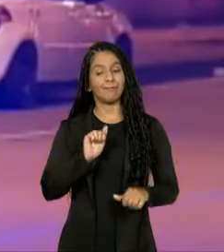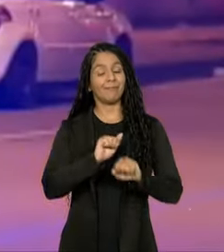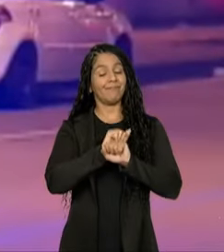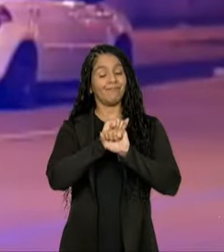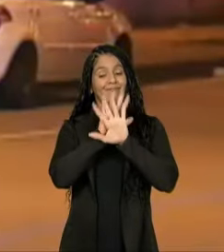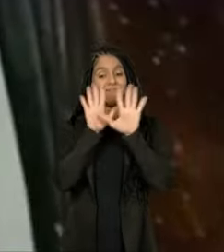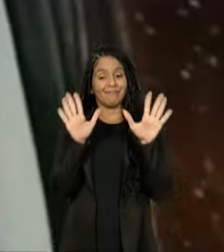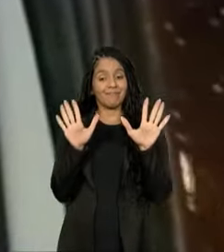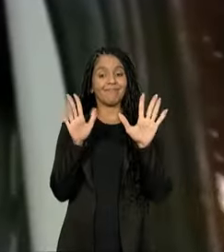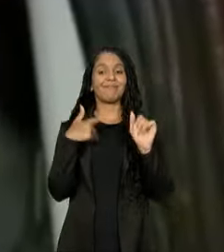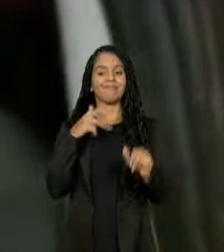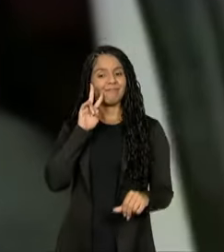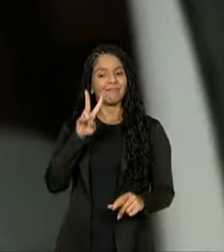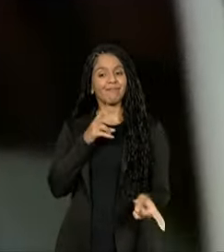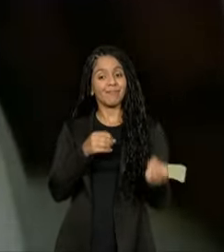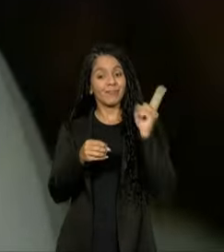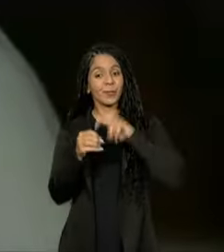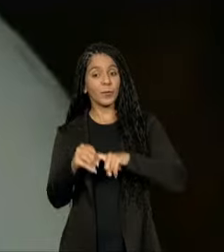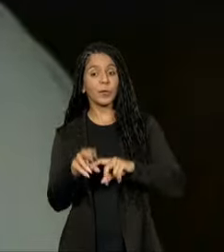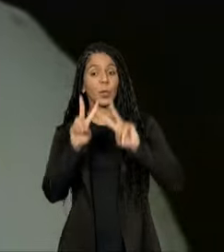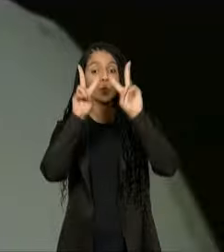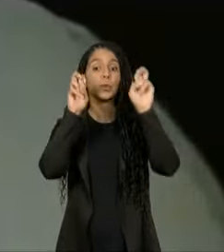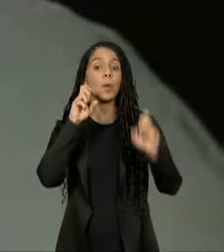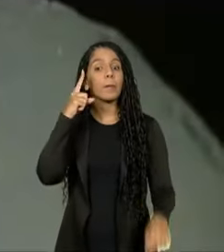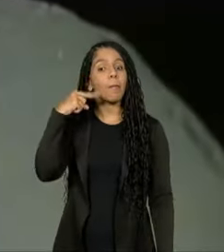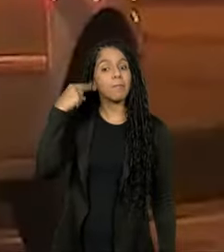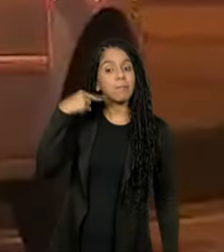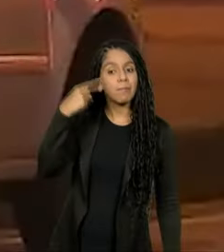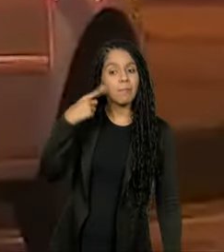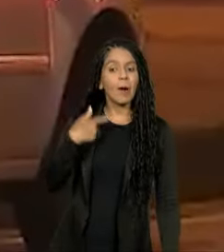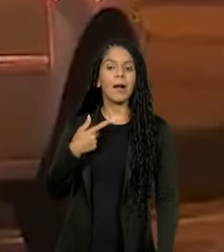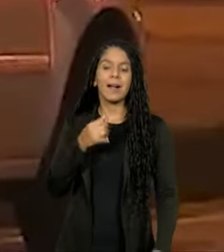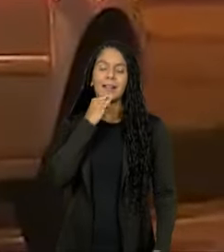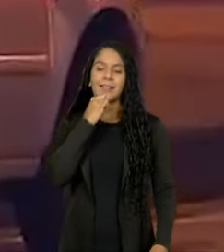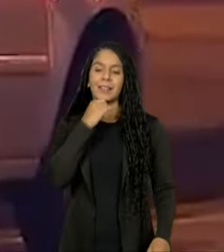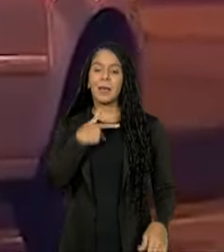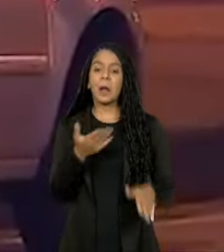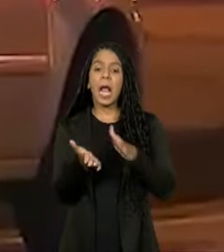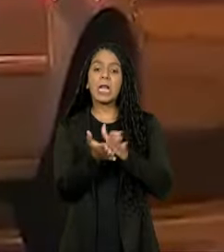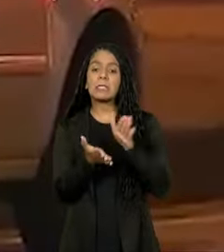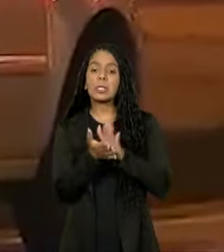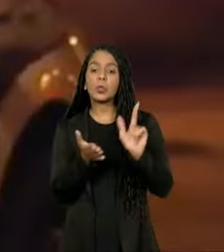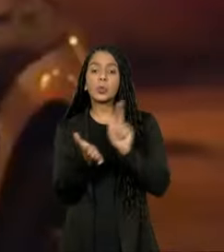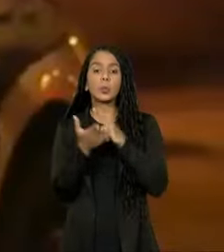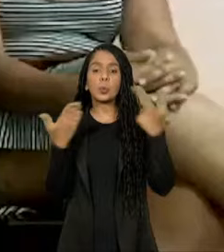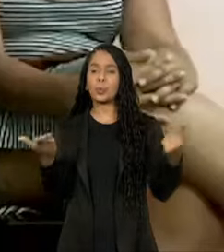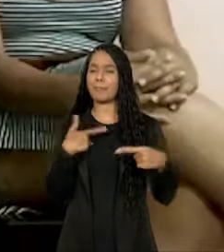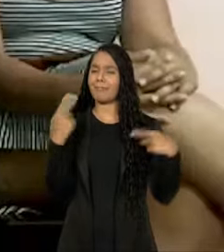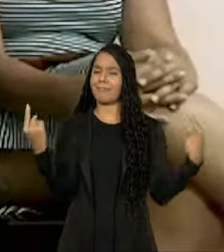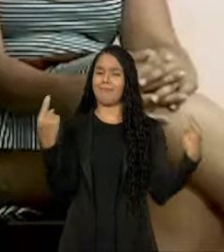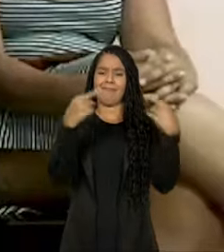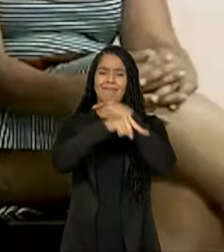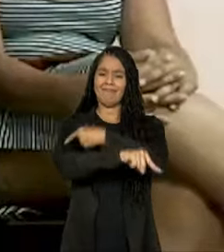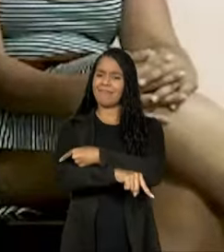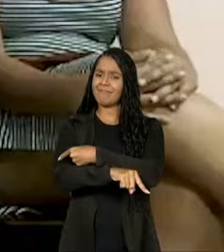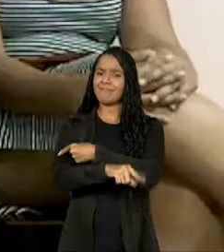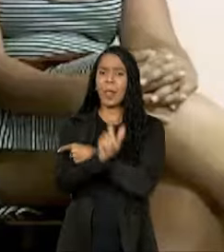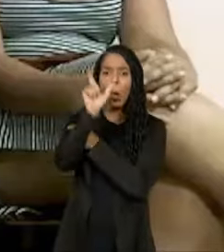querem chegar, e aí voltando ao caso daquele advogado, por exemplo, ele começa a sair na imprensa coisas que não tem nada a ver com a pessoa, quem